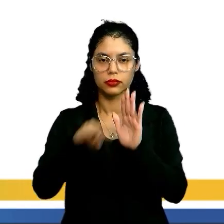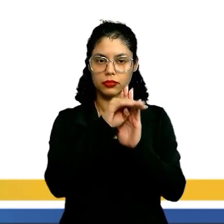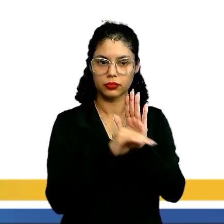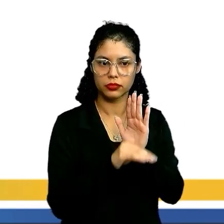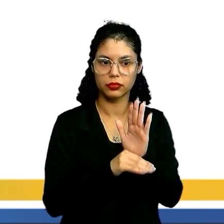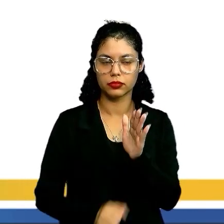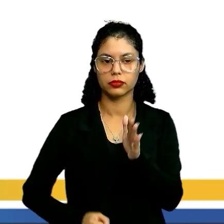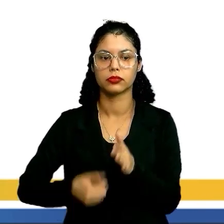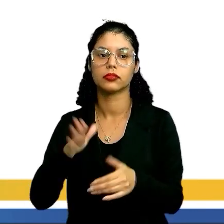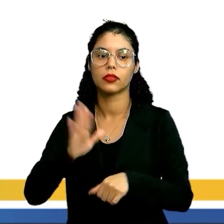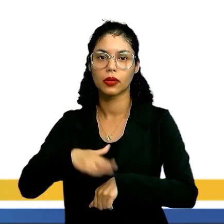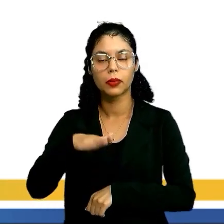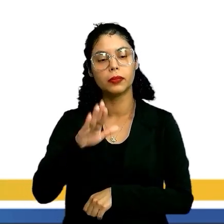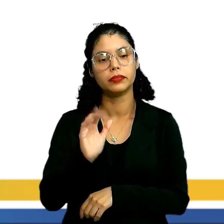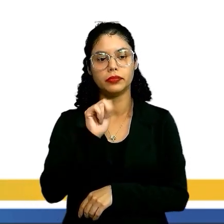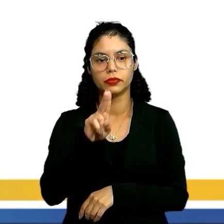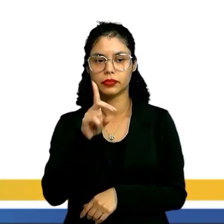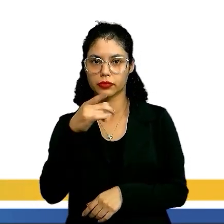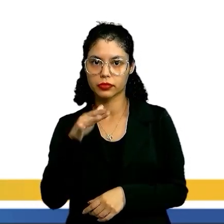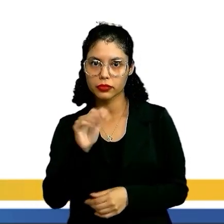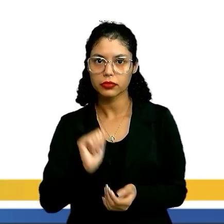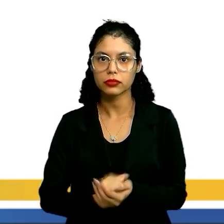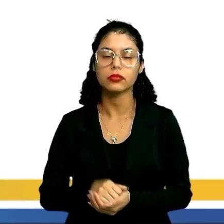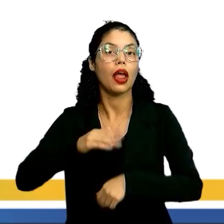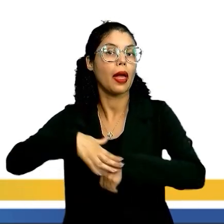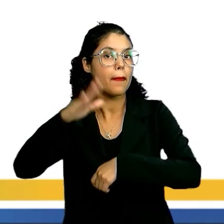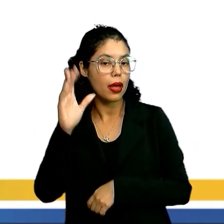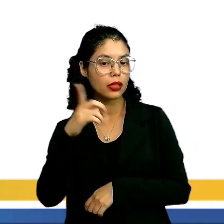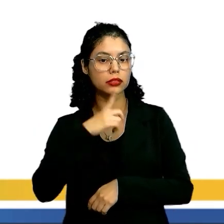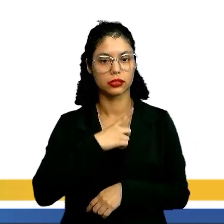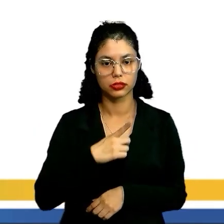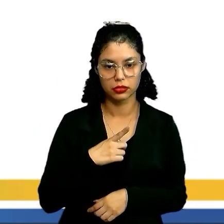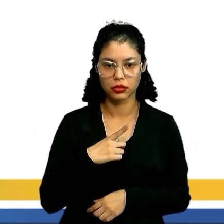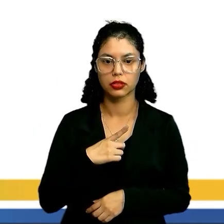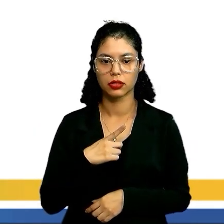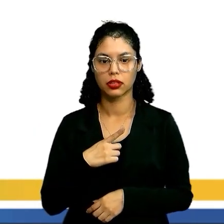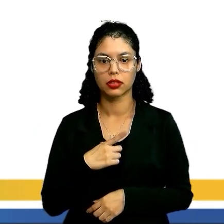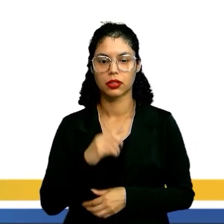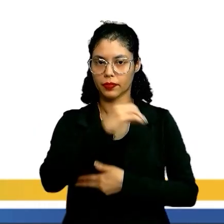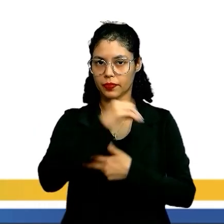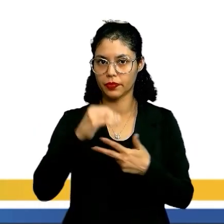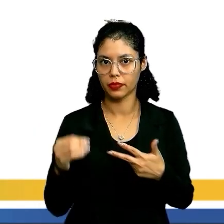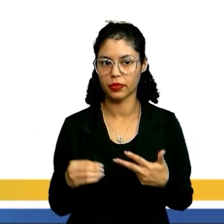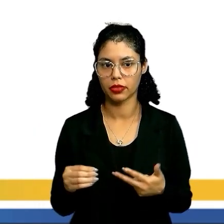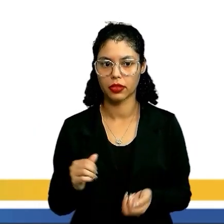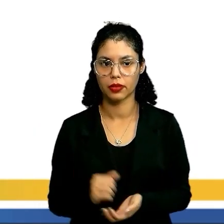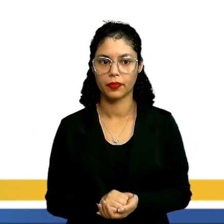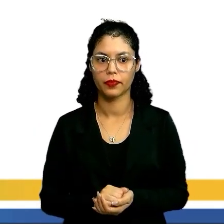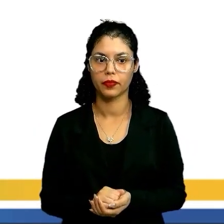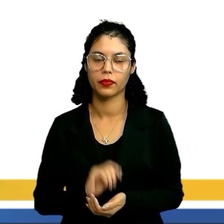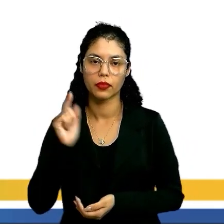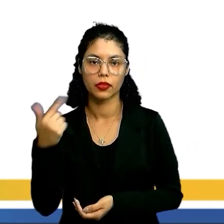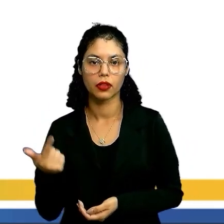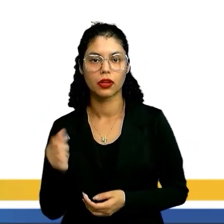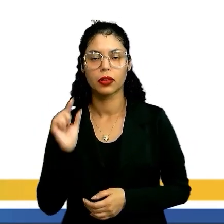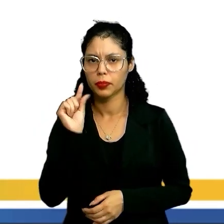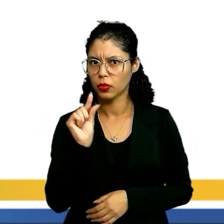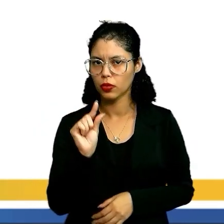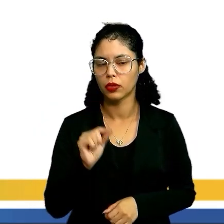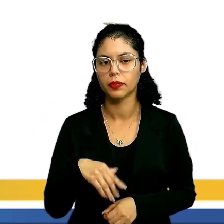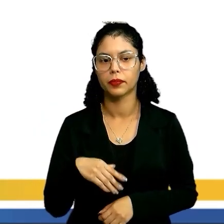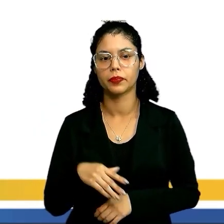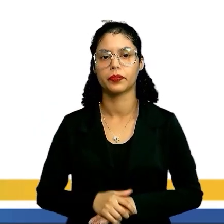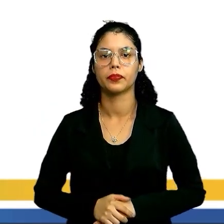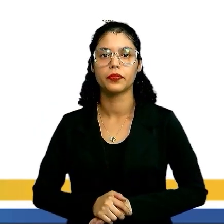falar muito mais da auxina, tá? Porque é um dos que mais recai no Enem, tá? Mas a gente vai falar assim dos outros pouco, mas vamos